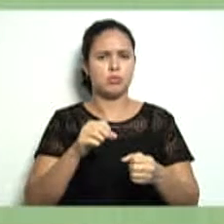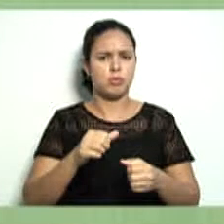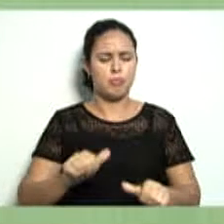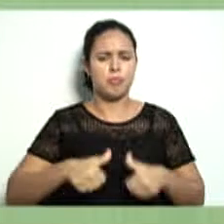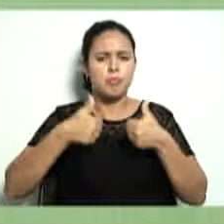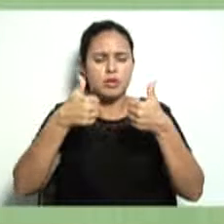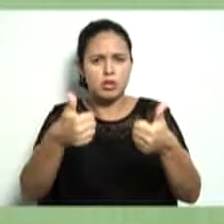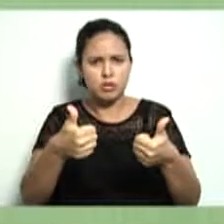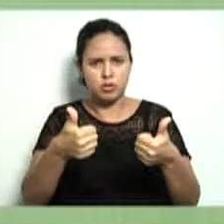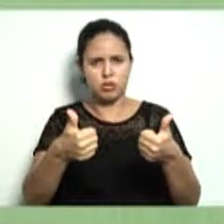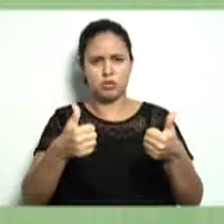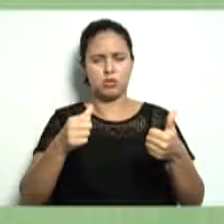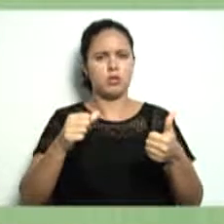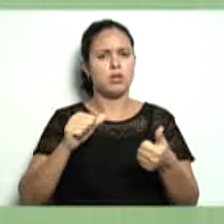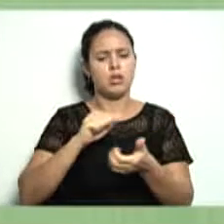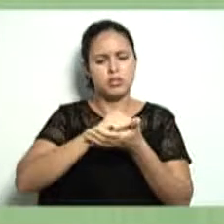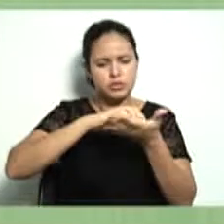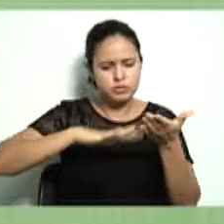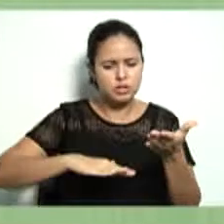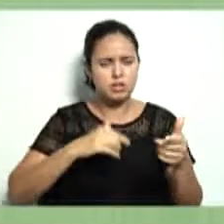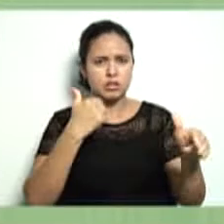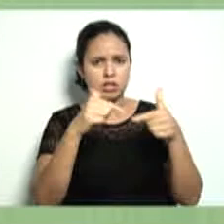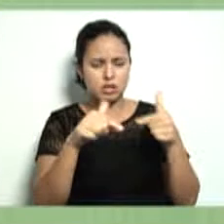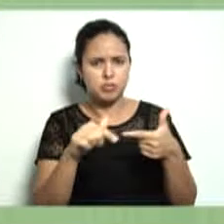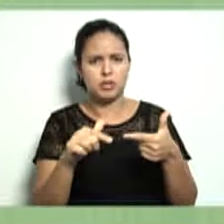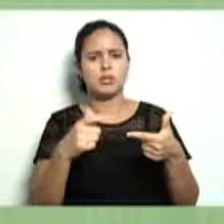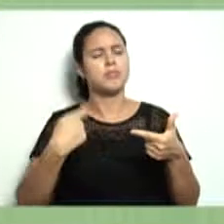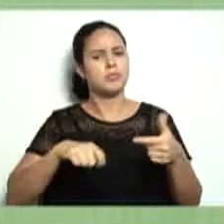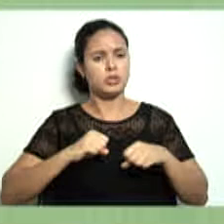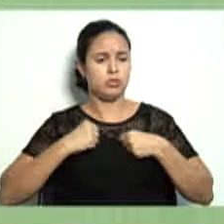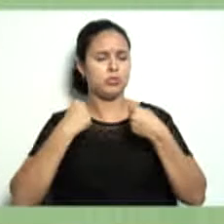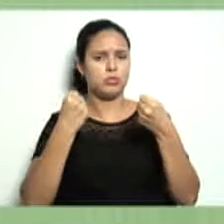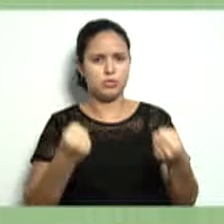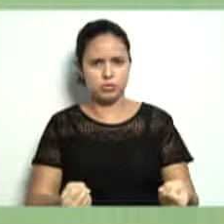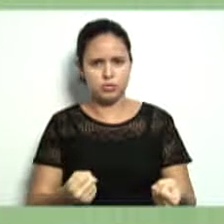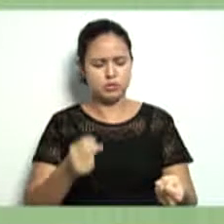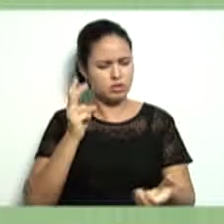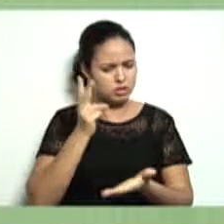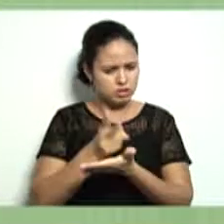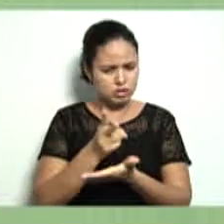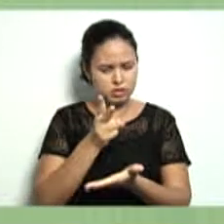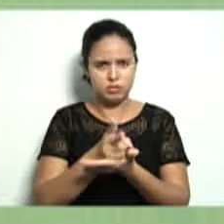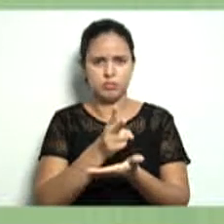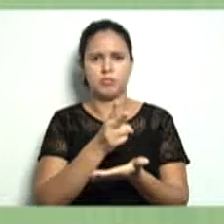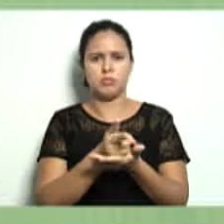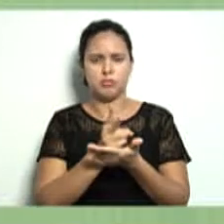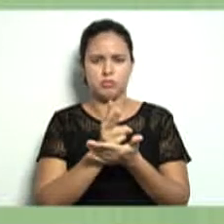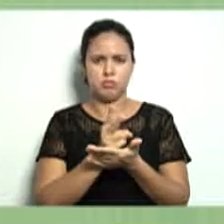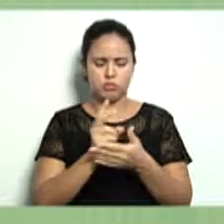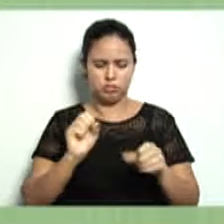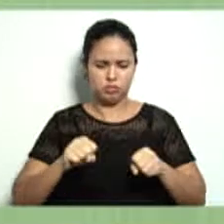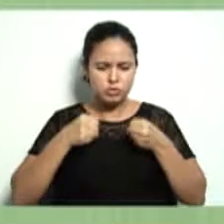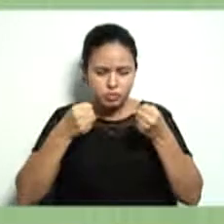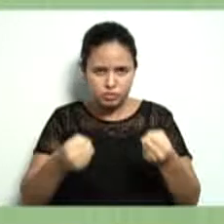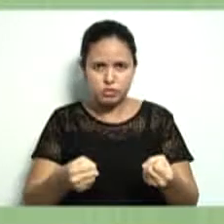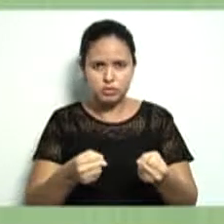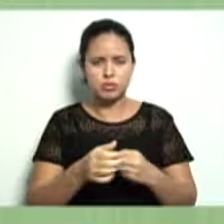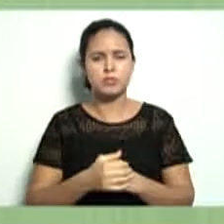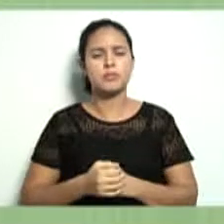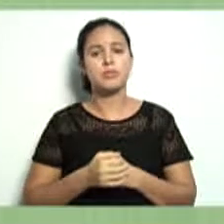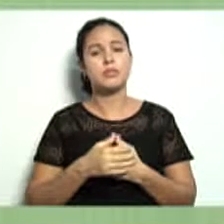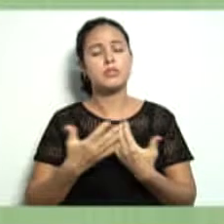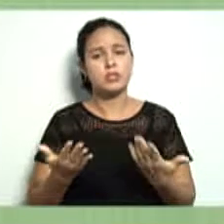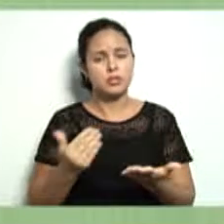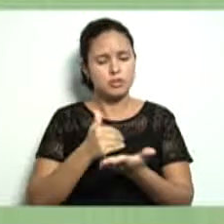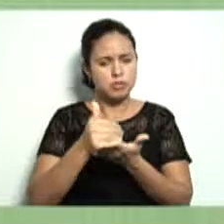condições melhores, para fazer melhor ainda. Então é importante a gente refletir e nós iniciarmos essa reflexão